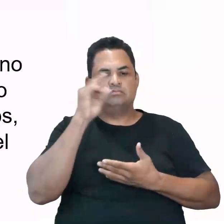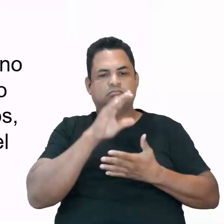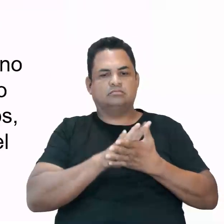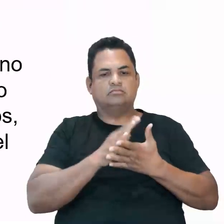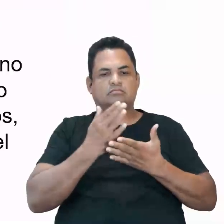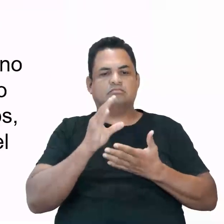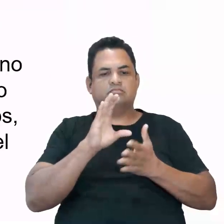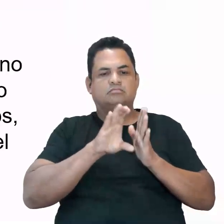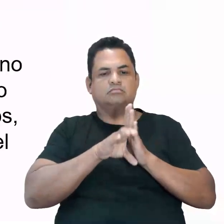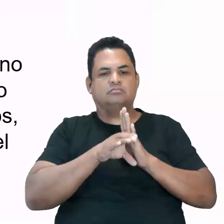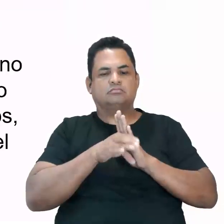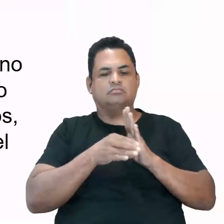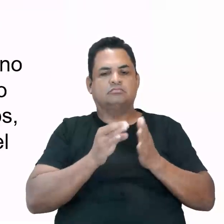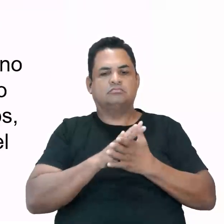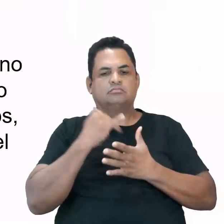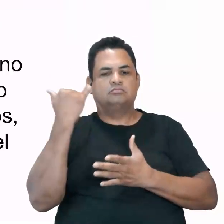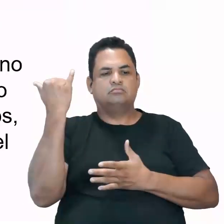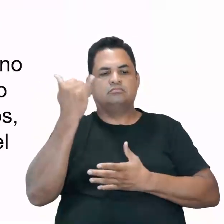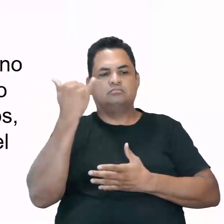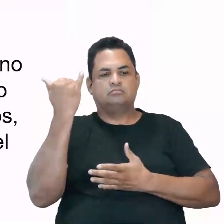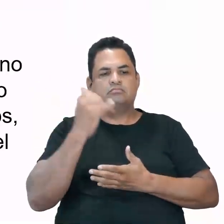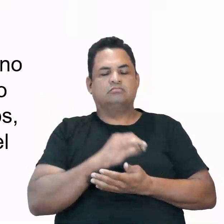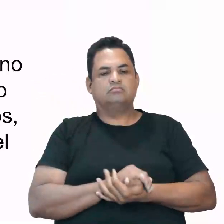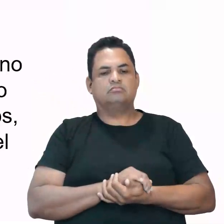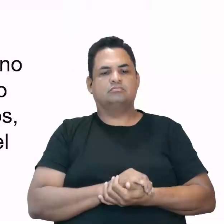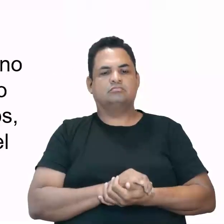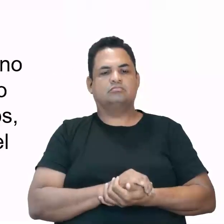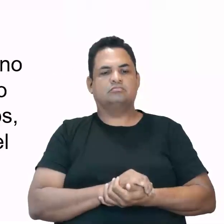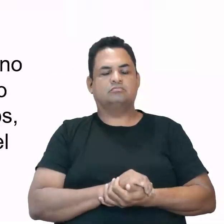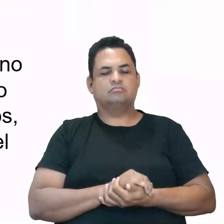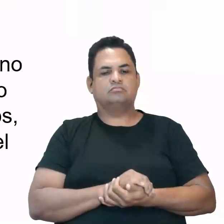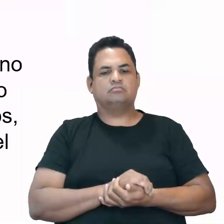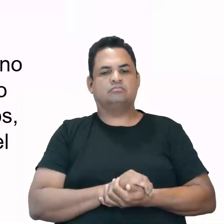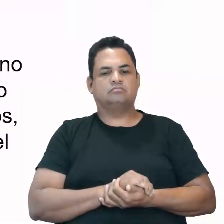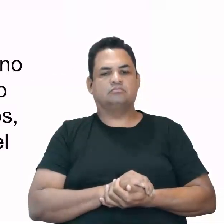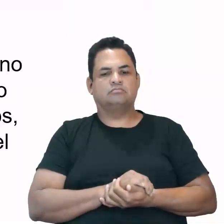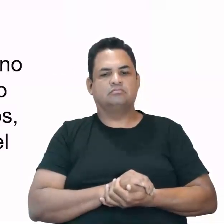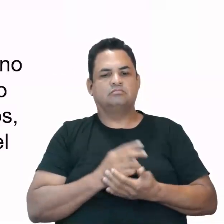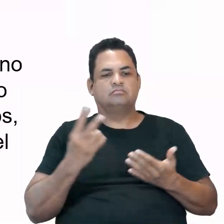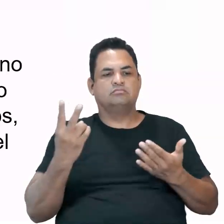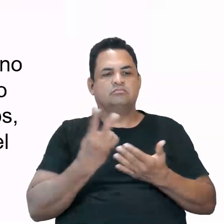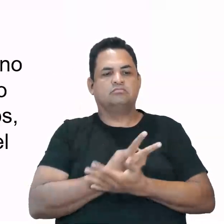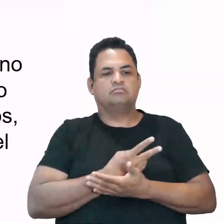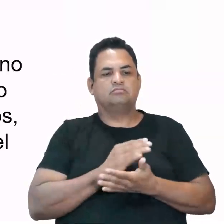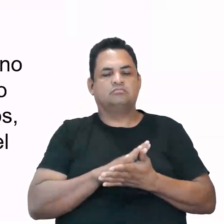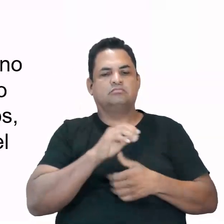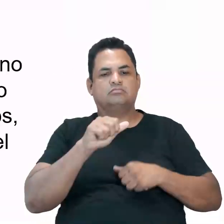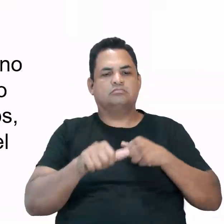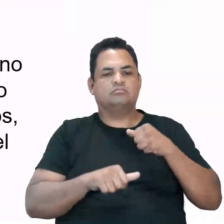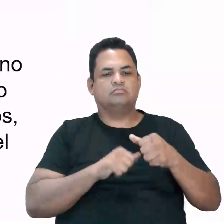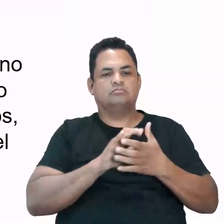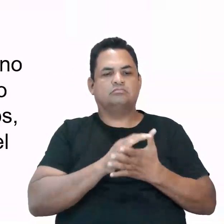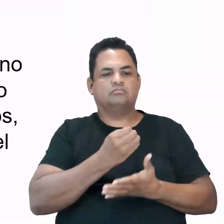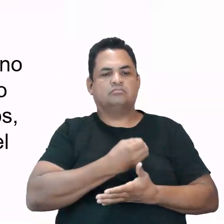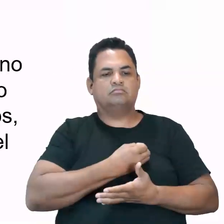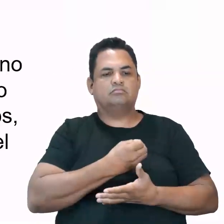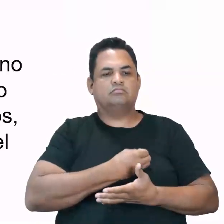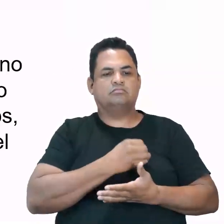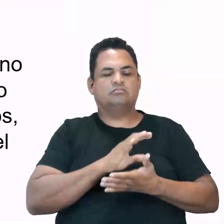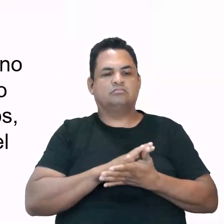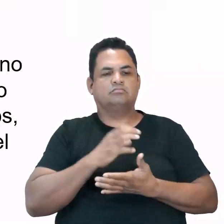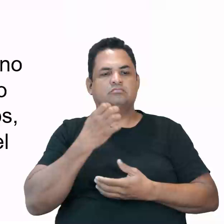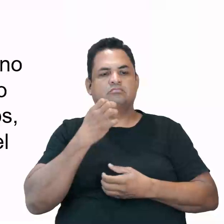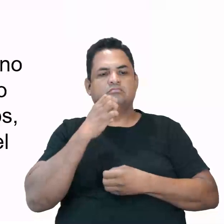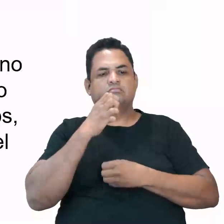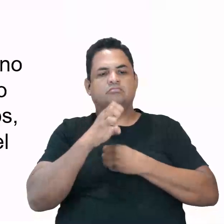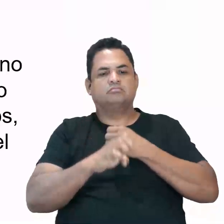conceitos básicos são importantíssimos. Note que a eletrização ocorre pela mudança no número de elétrons e não